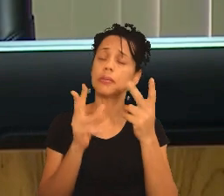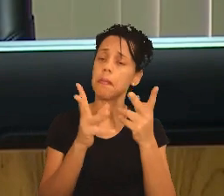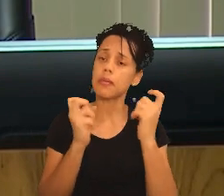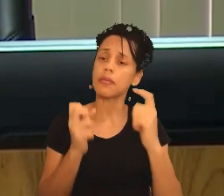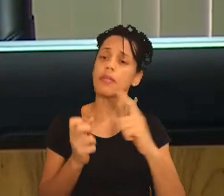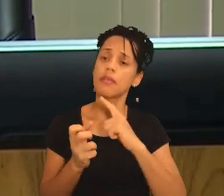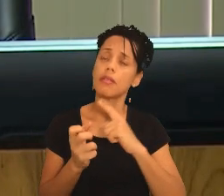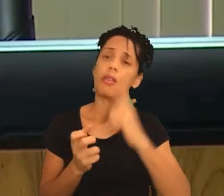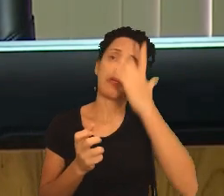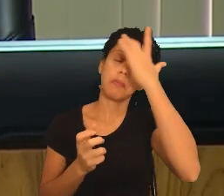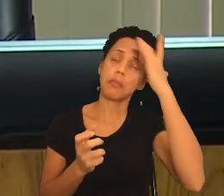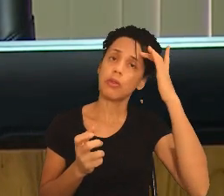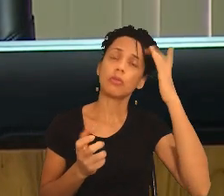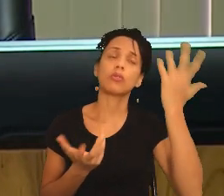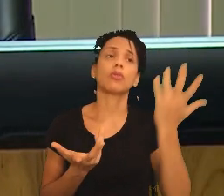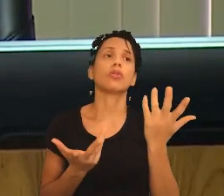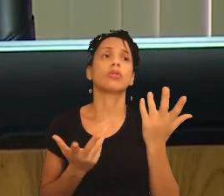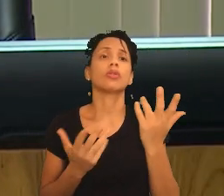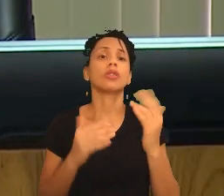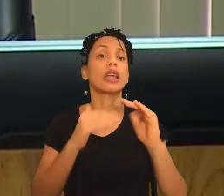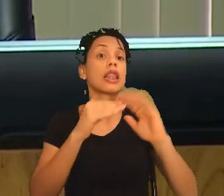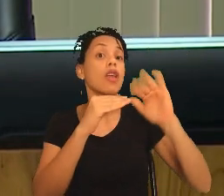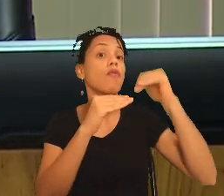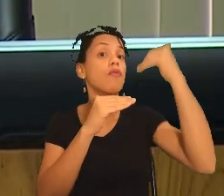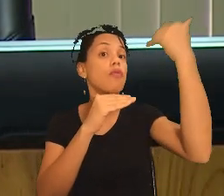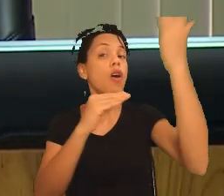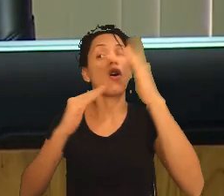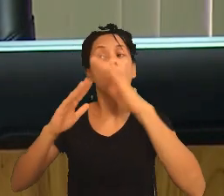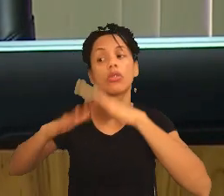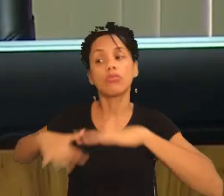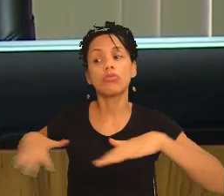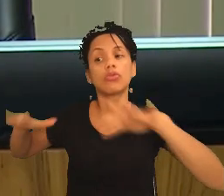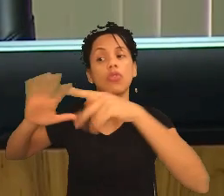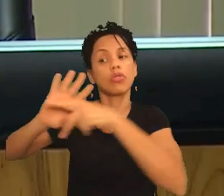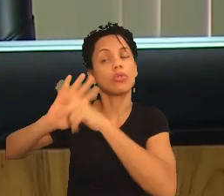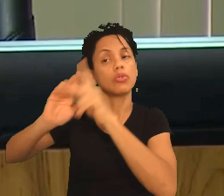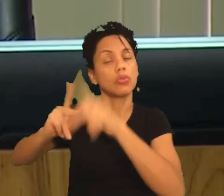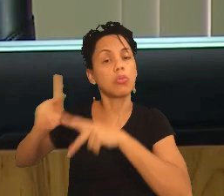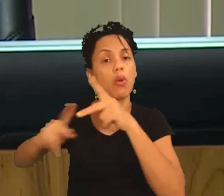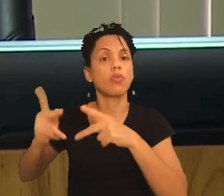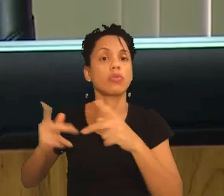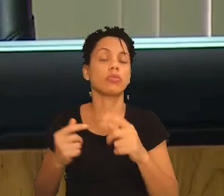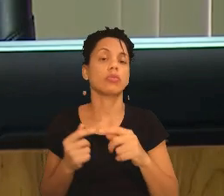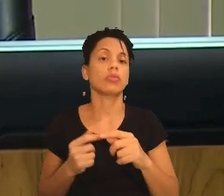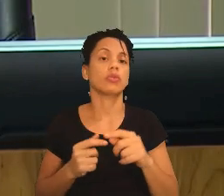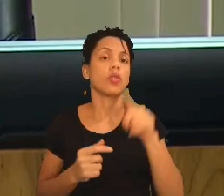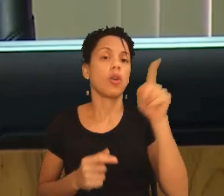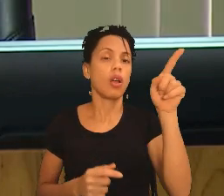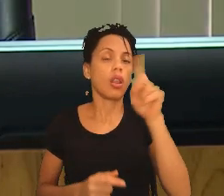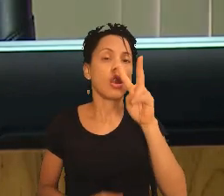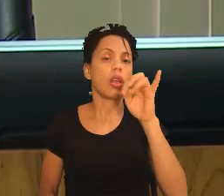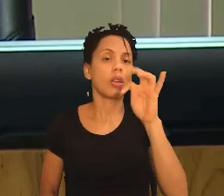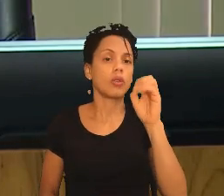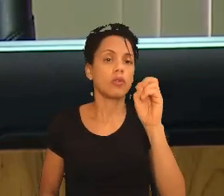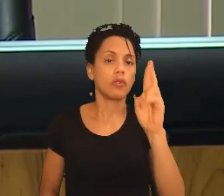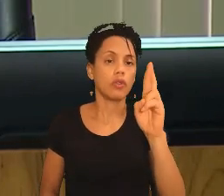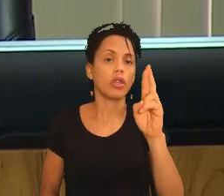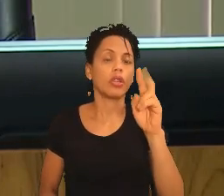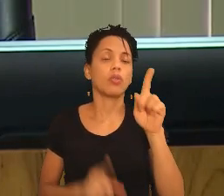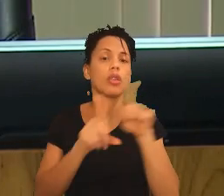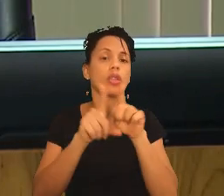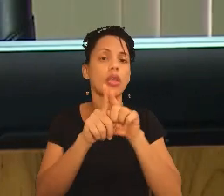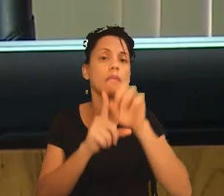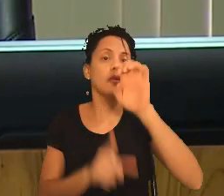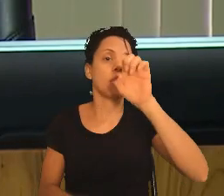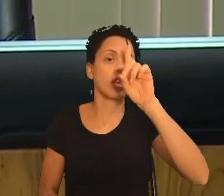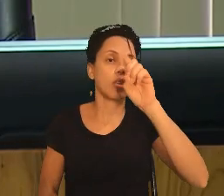tem buscado várias formas de enfrentamento a essa exclusão. E a gente percebeu